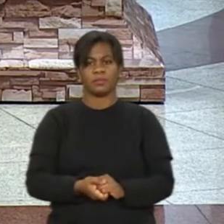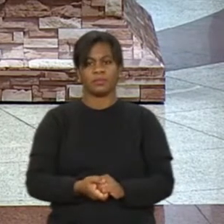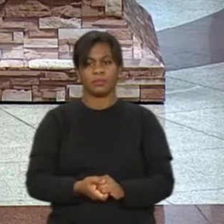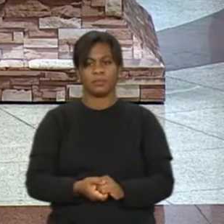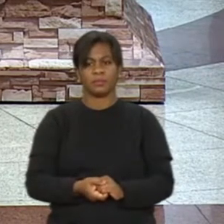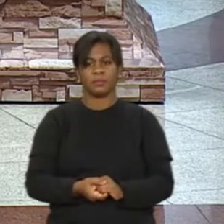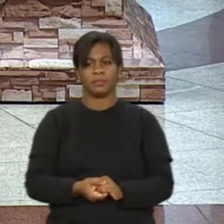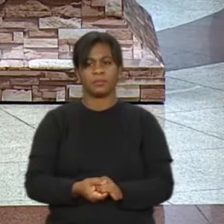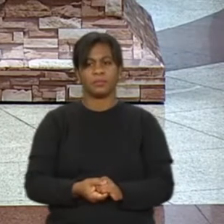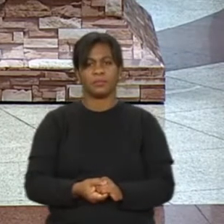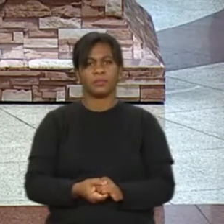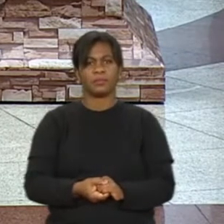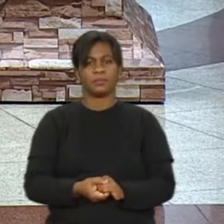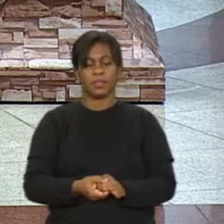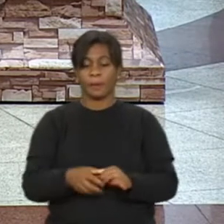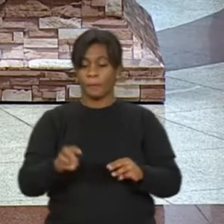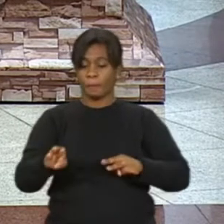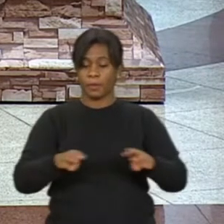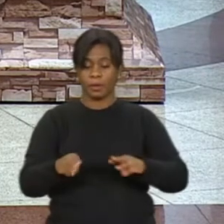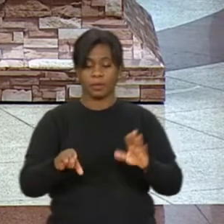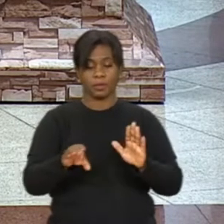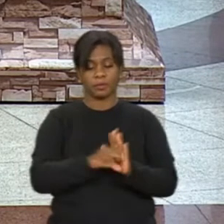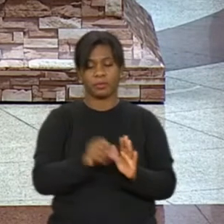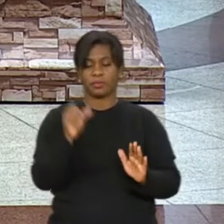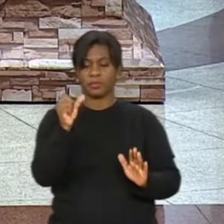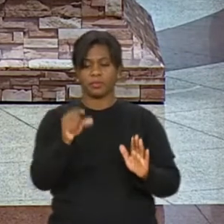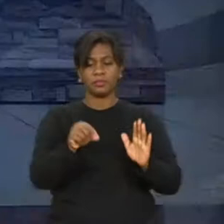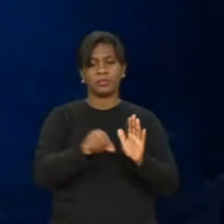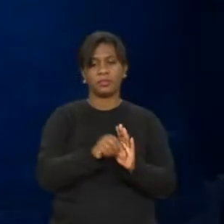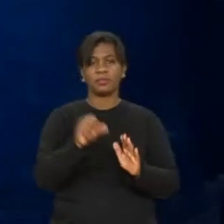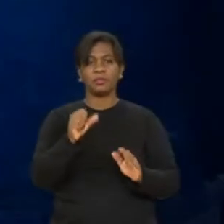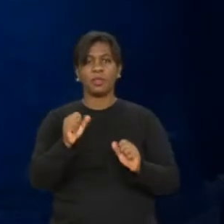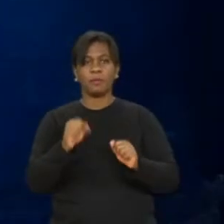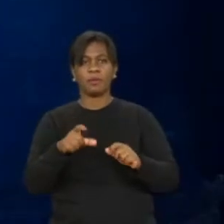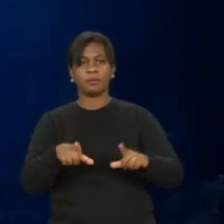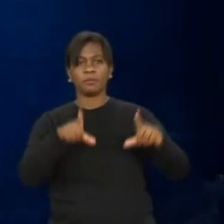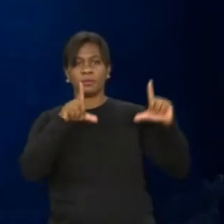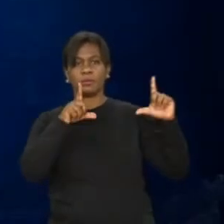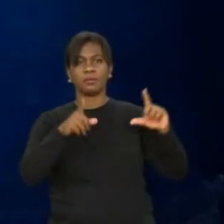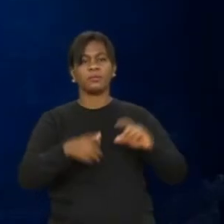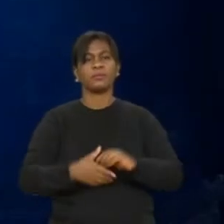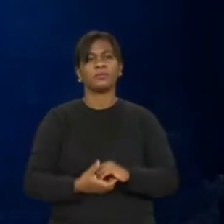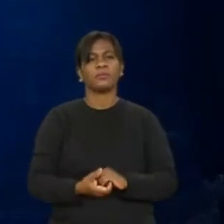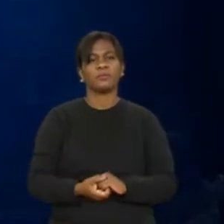né? Marcos capítulo 6, versículo 6, pode colocar na tela, diz assim,